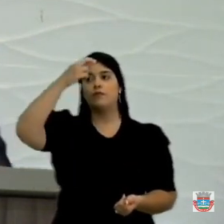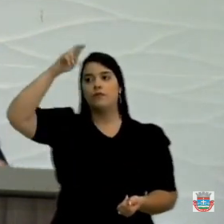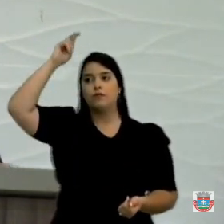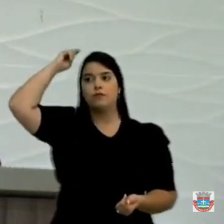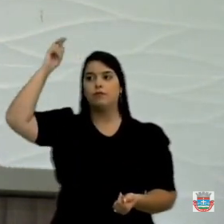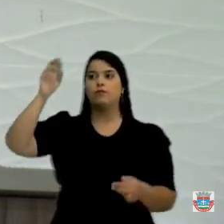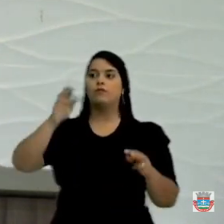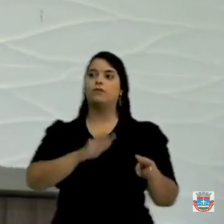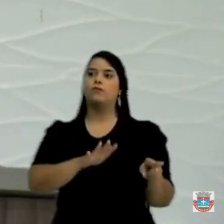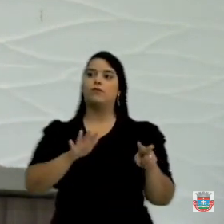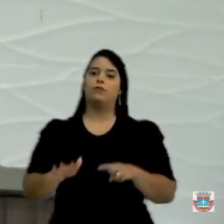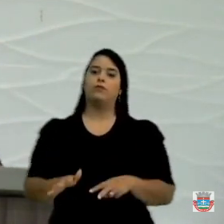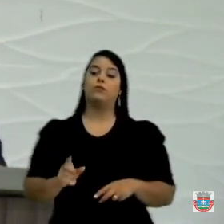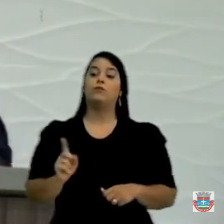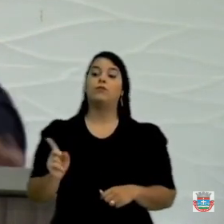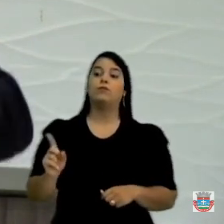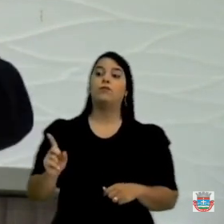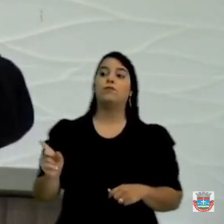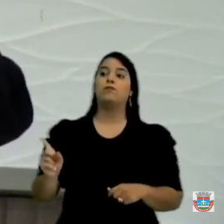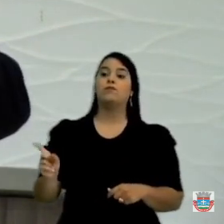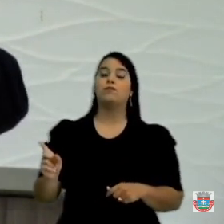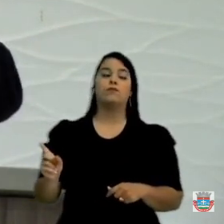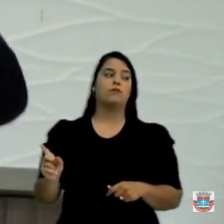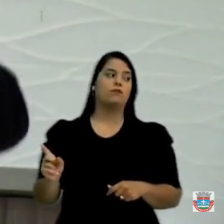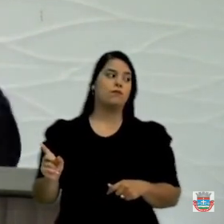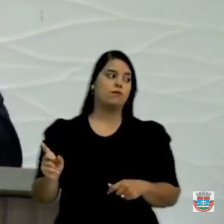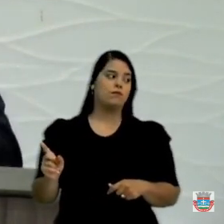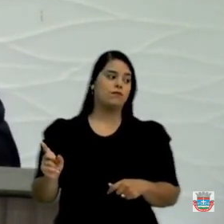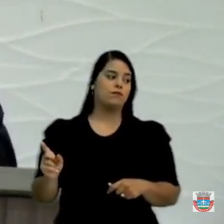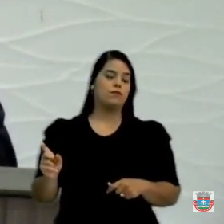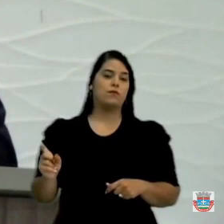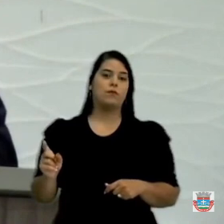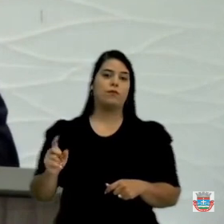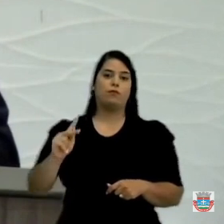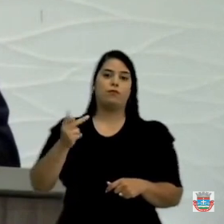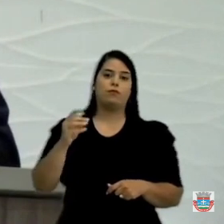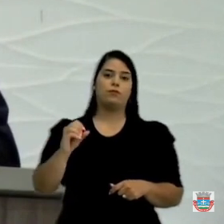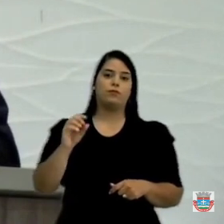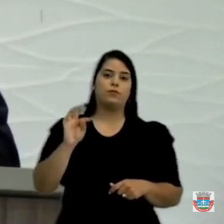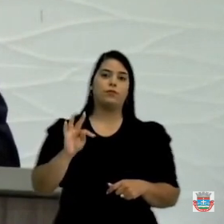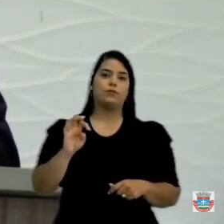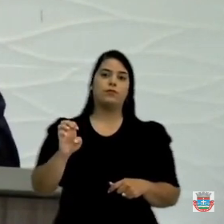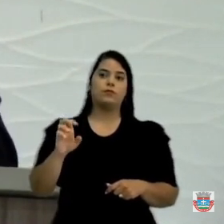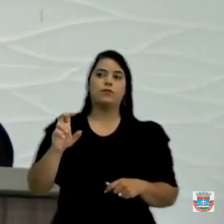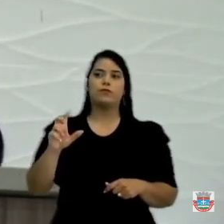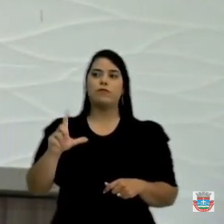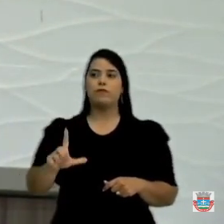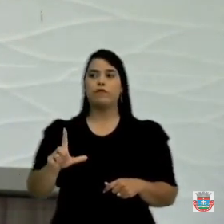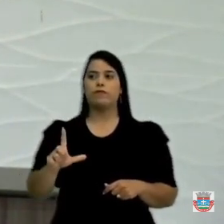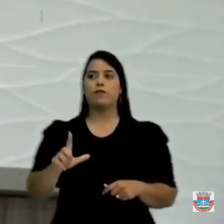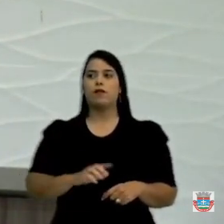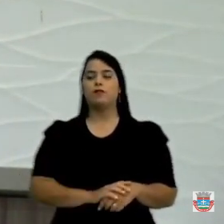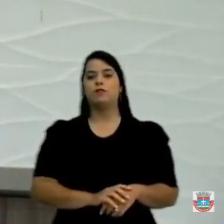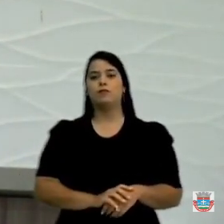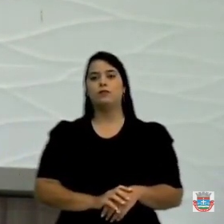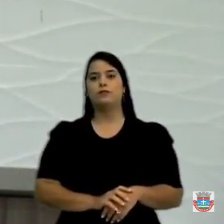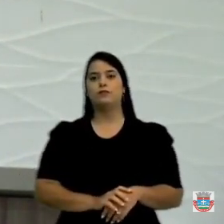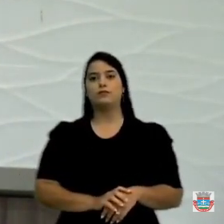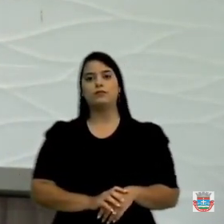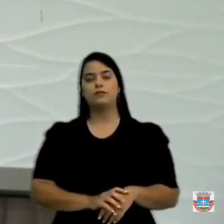diz direto, ali é um hotel, não é 5 estrelas não, mas é 3, né, colega Rinaldo?